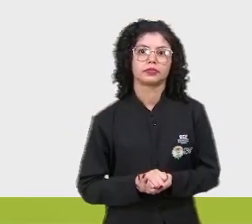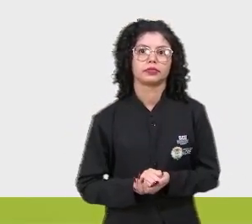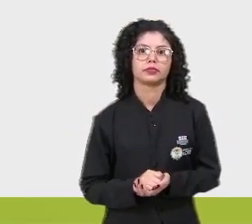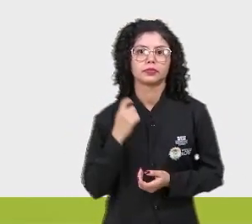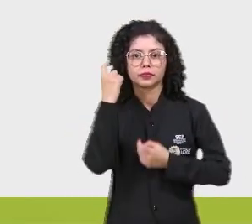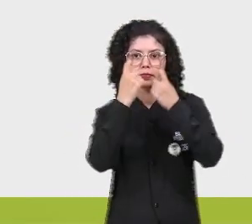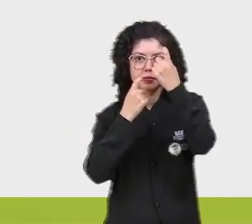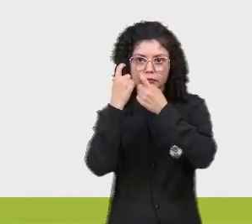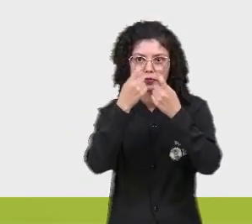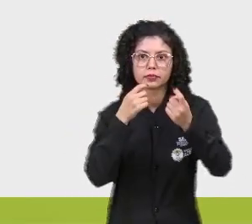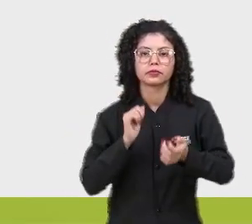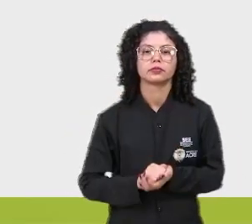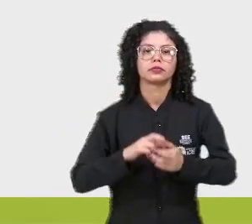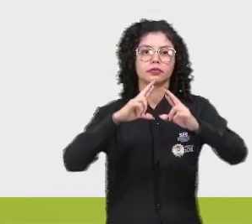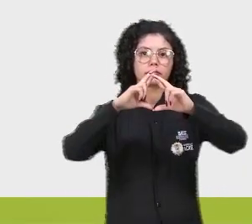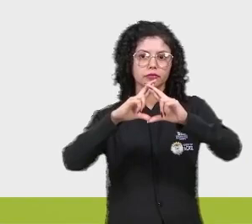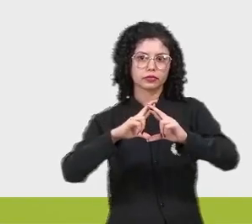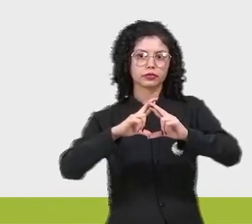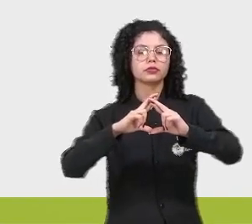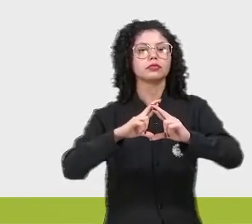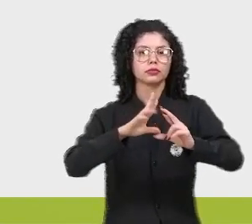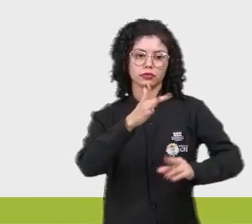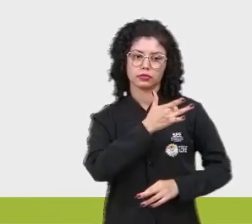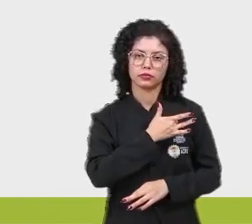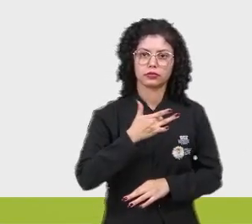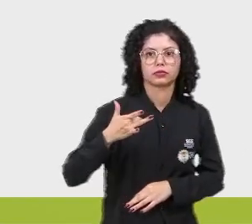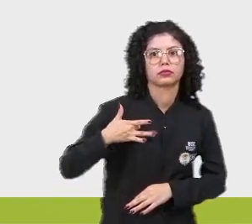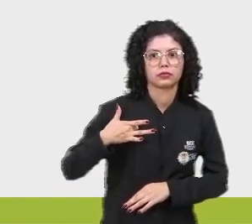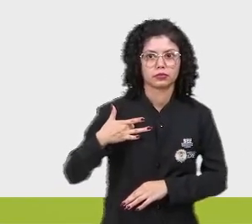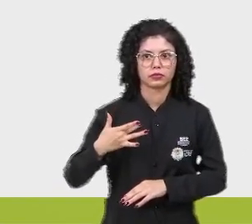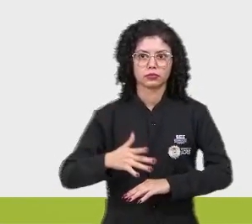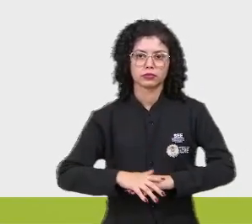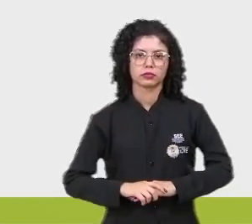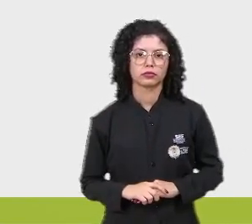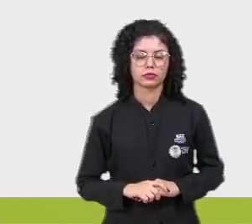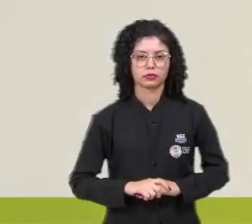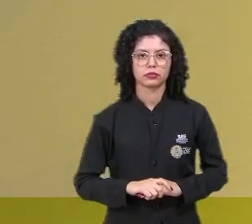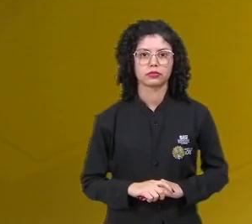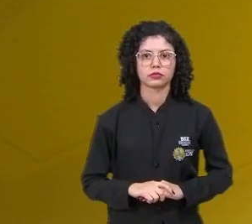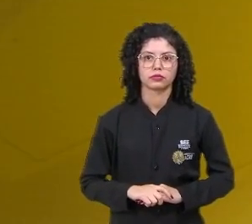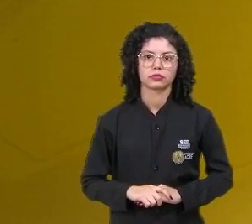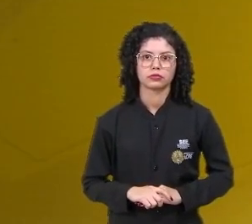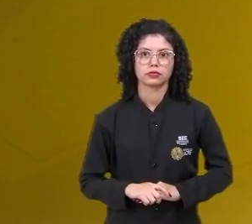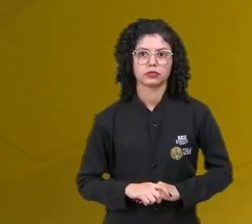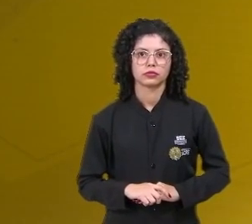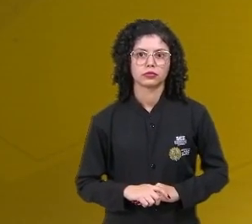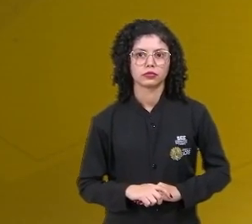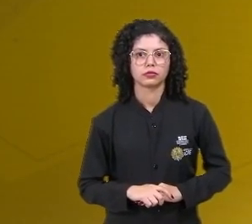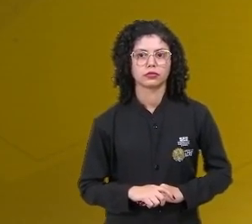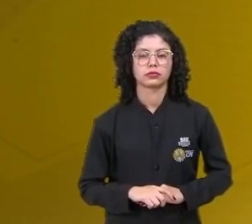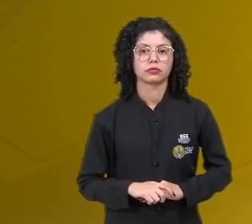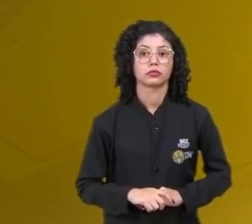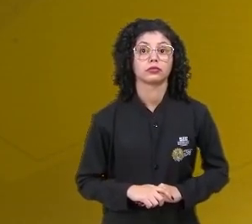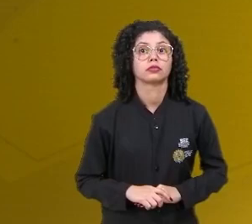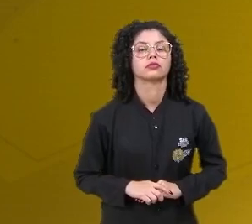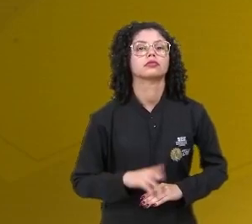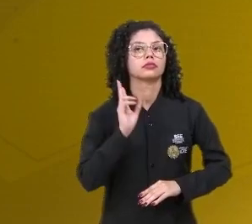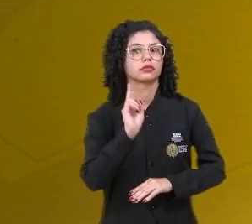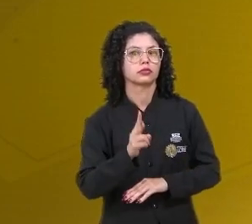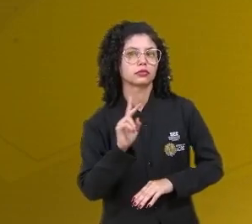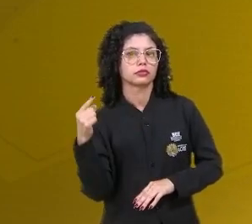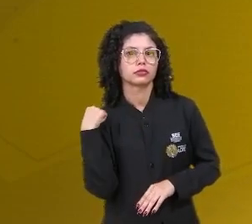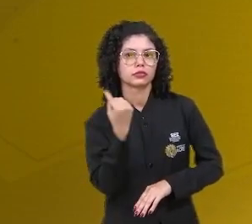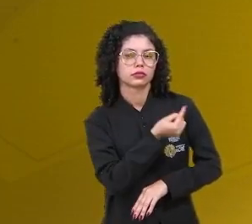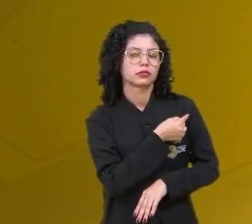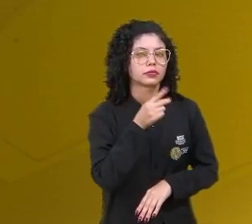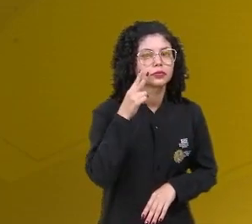essa preocupação com relação à sustentabilidade e também à saúde. Então, todas as vezes que a